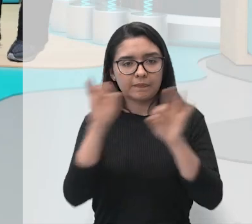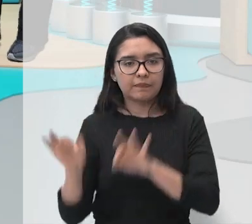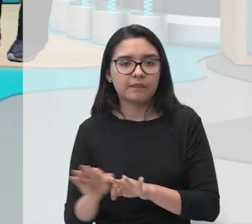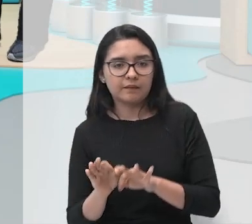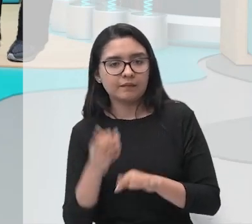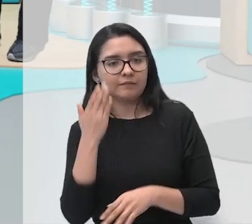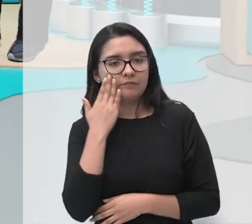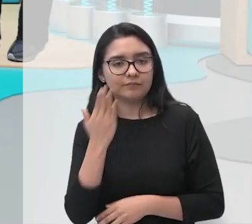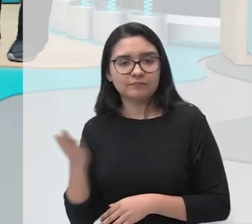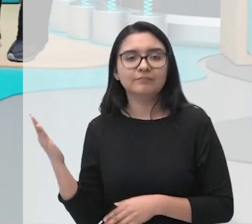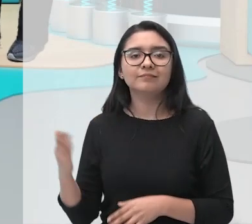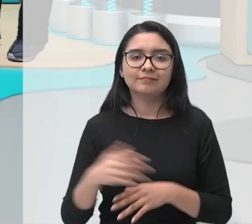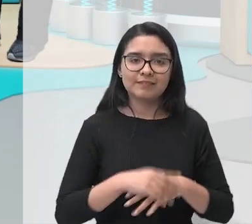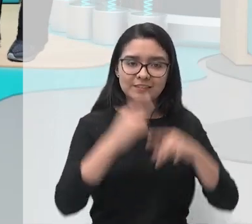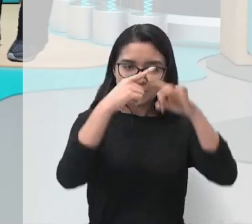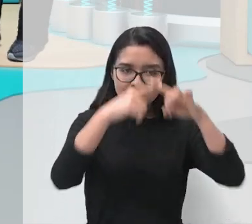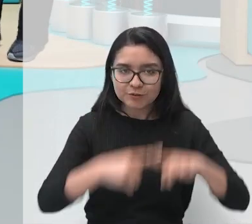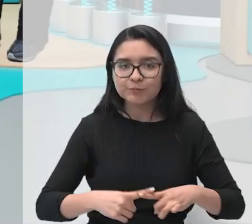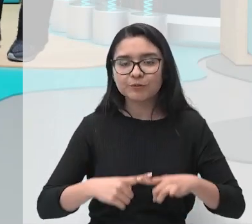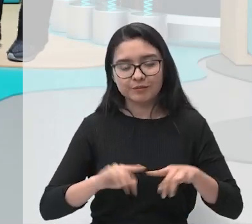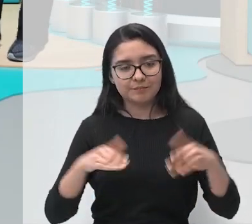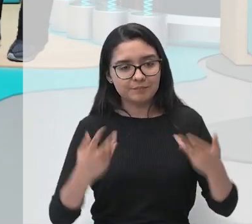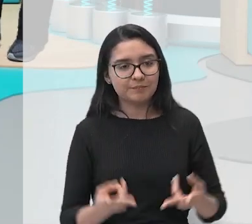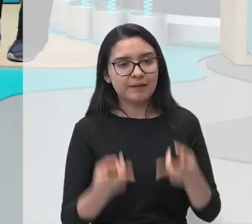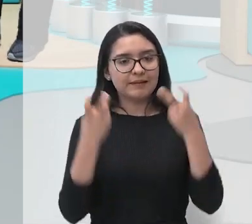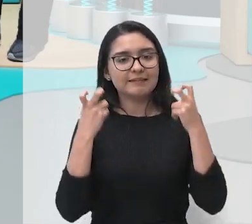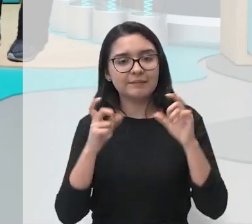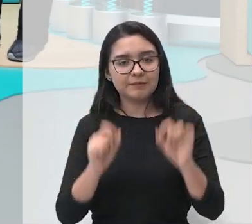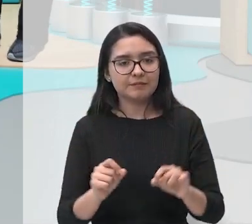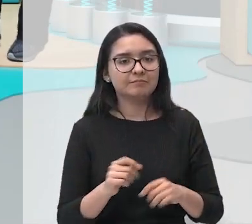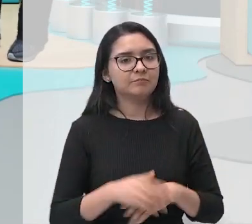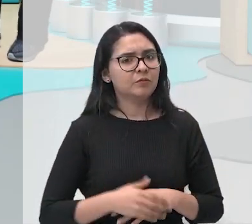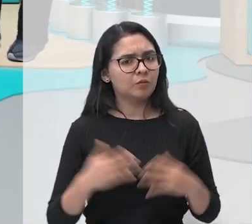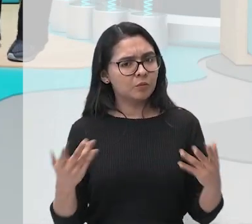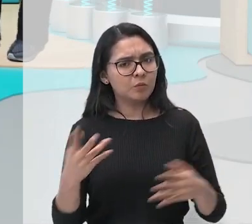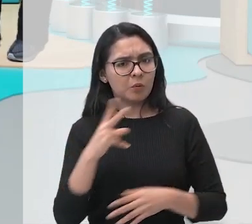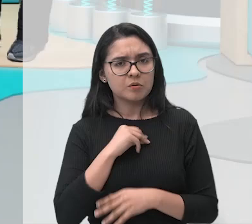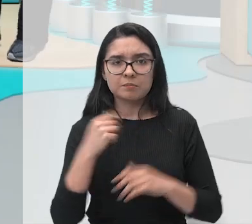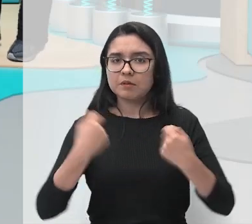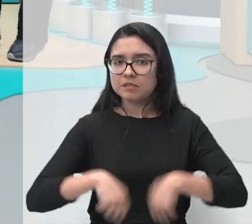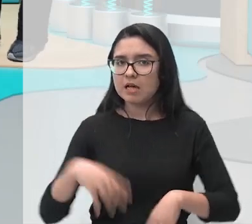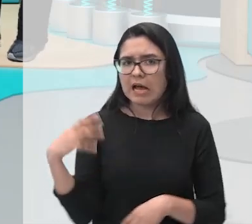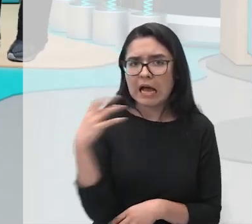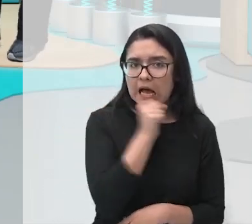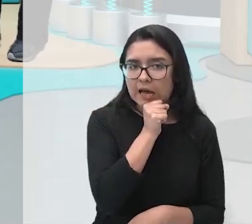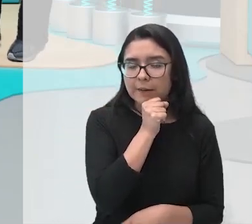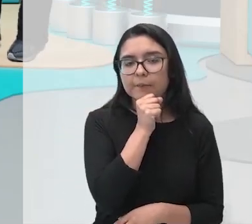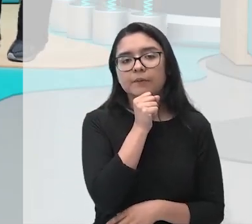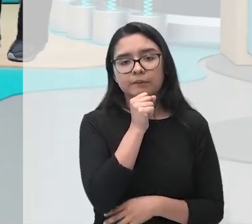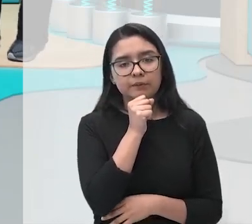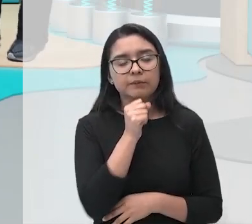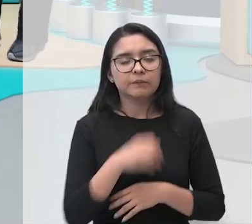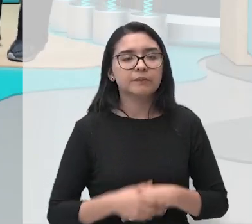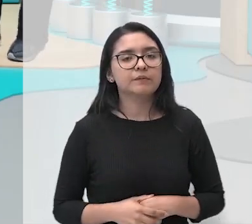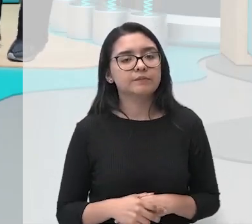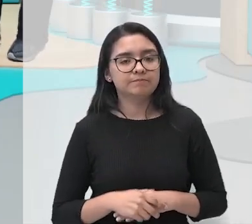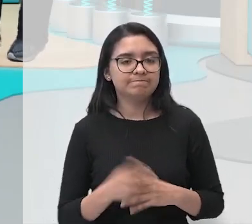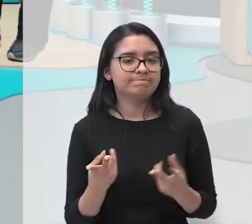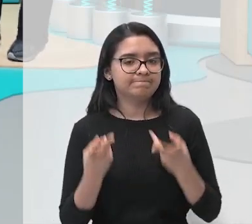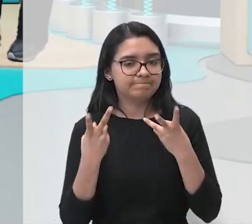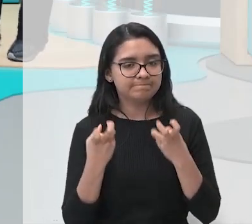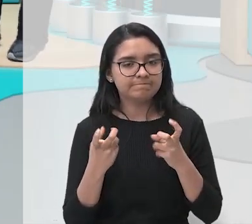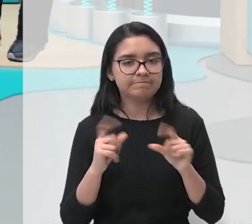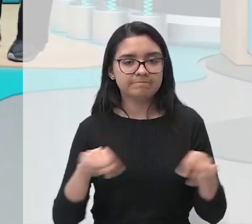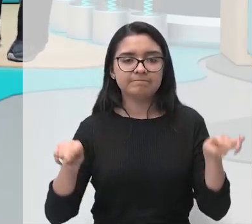de uma dessas disputas insanas. Observem aí o quanto eles têm que ser velozes, ágeis, né?